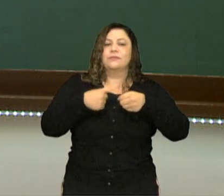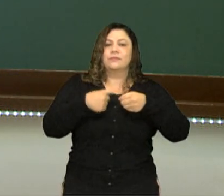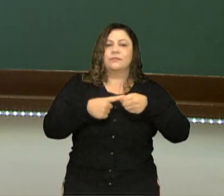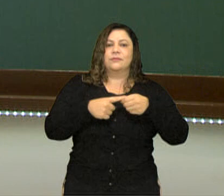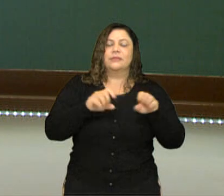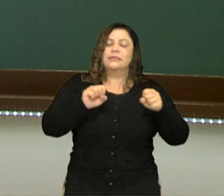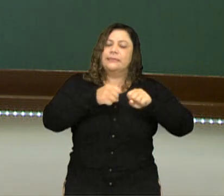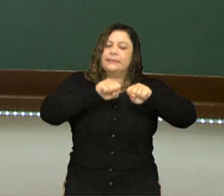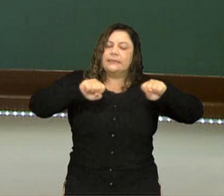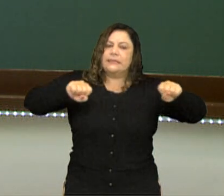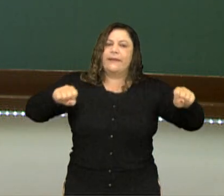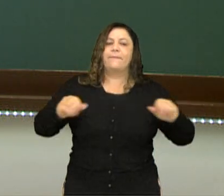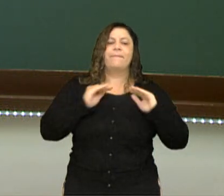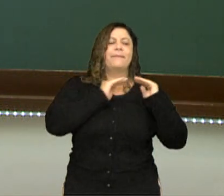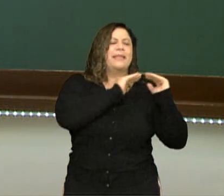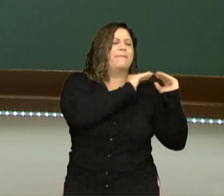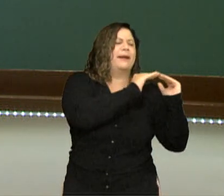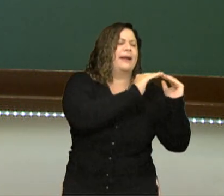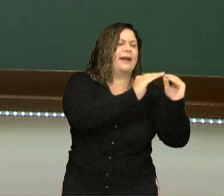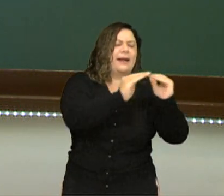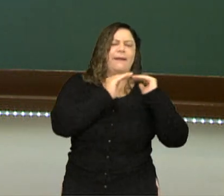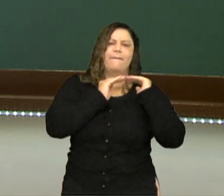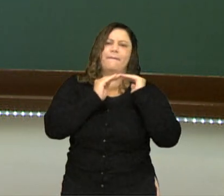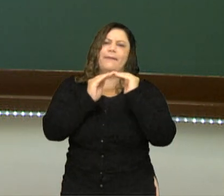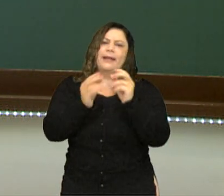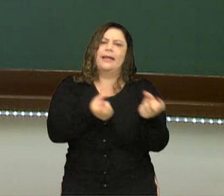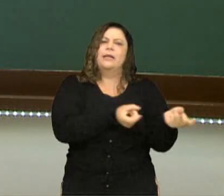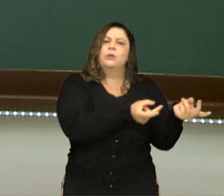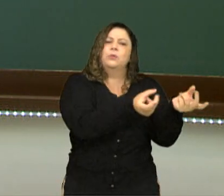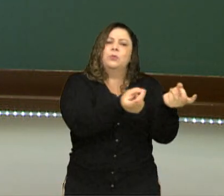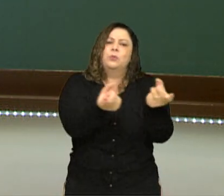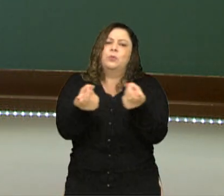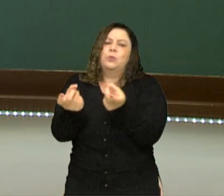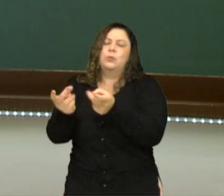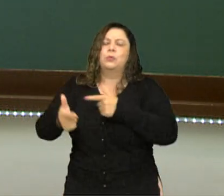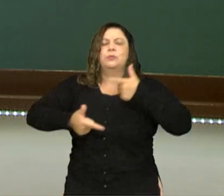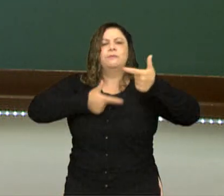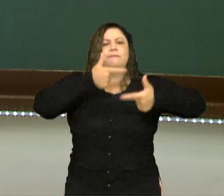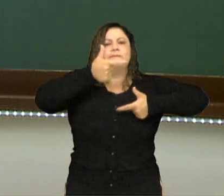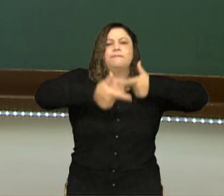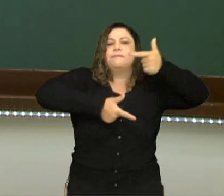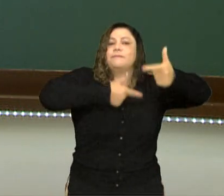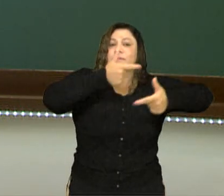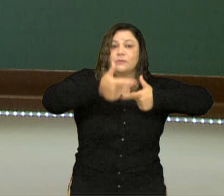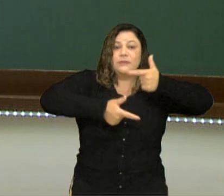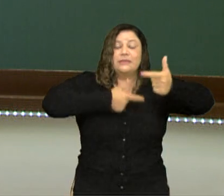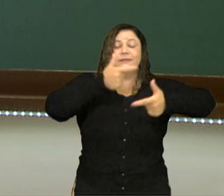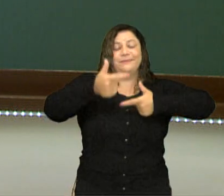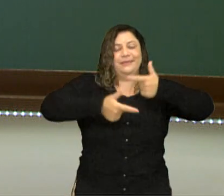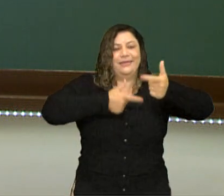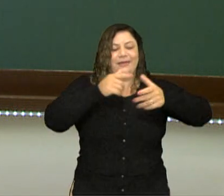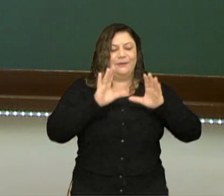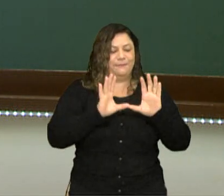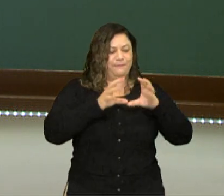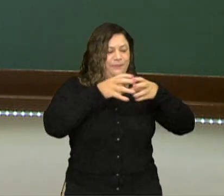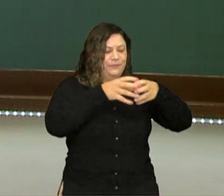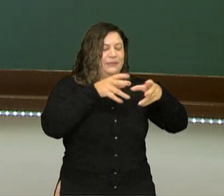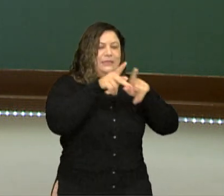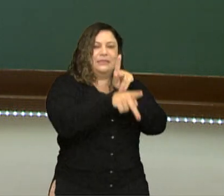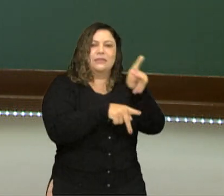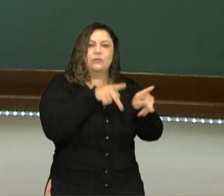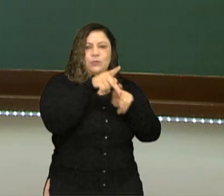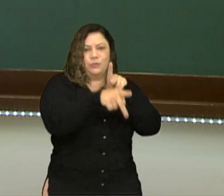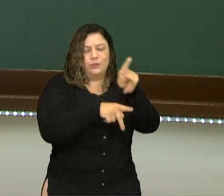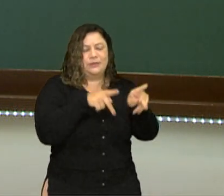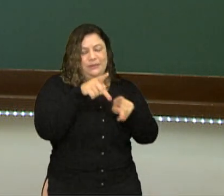grande concentração de casas, de comércio, de atividades ali e de concentração de população. Então aí nós